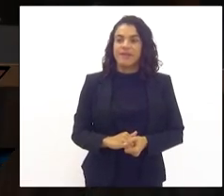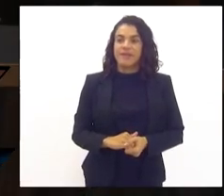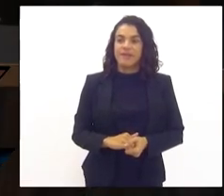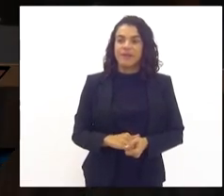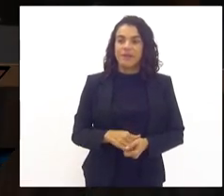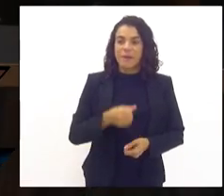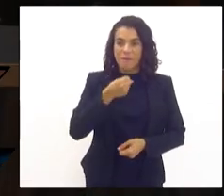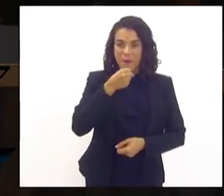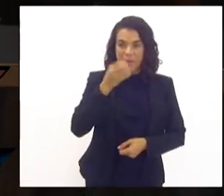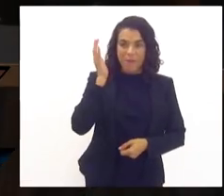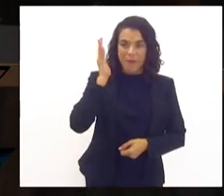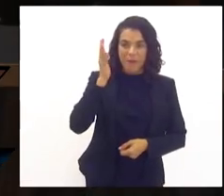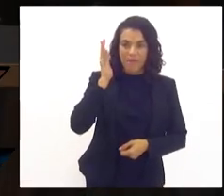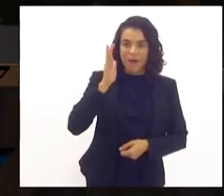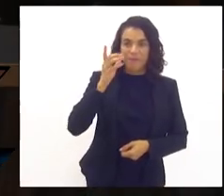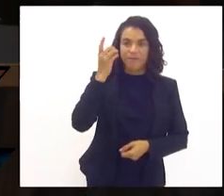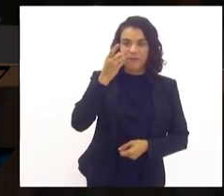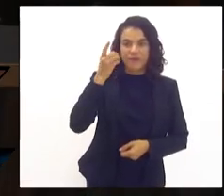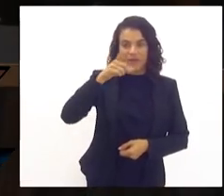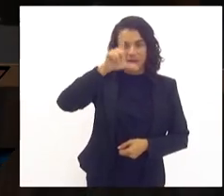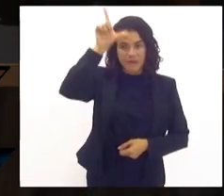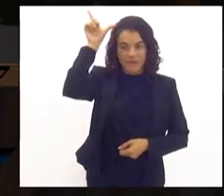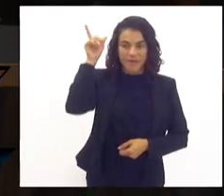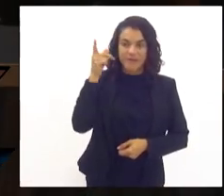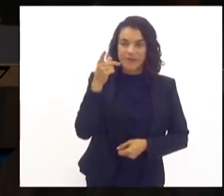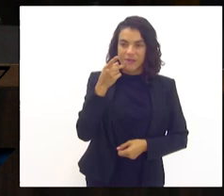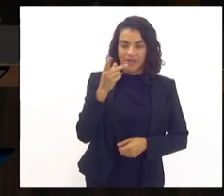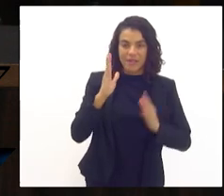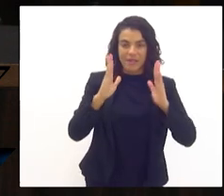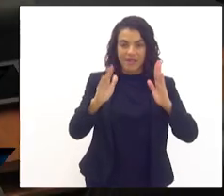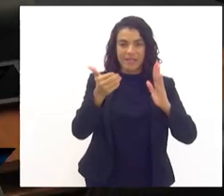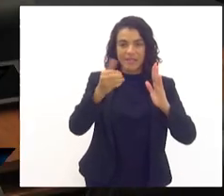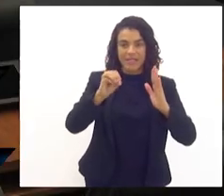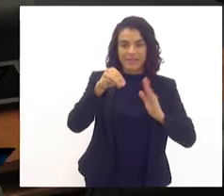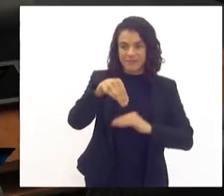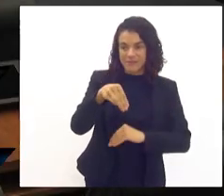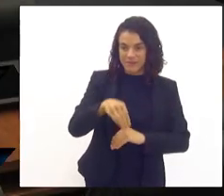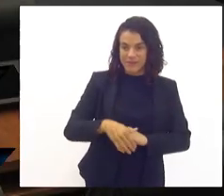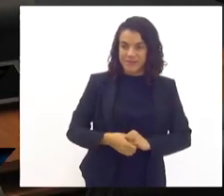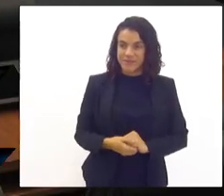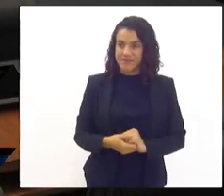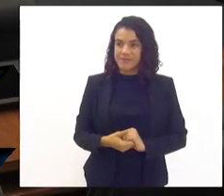Próximo orador inscrito é o nobre deputado Luiz Paulo, que dispõe de 10 minutos.